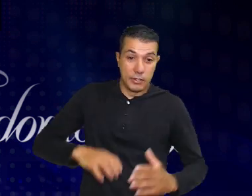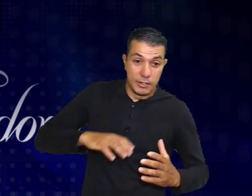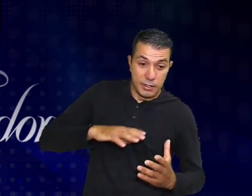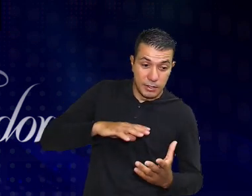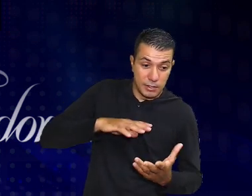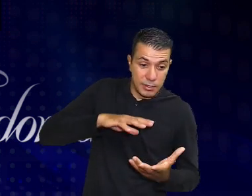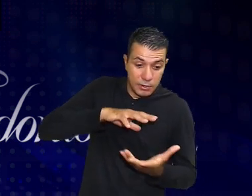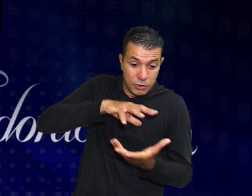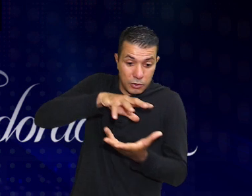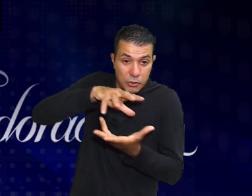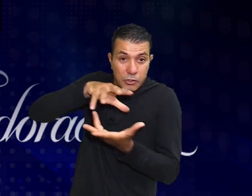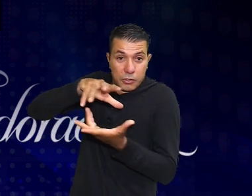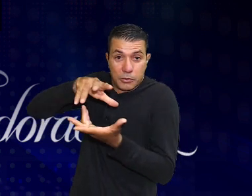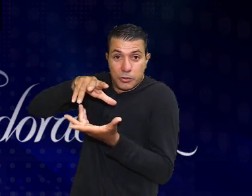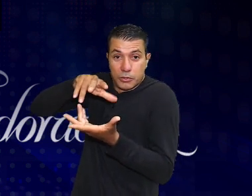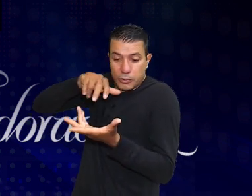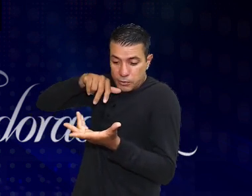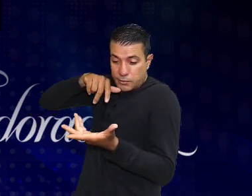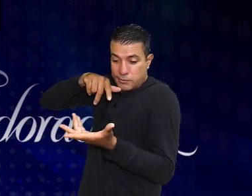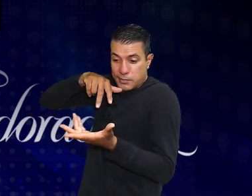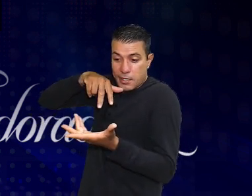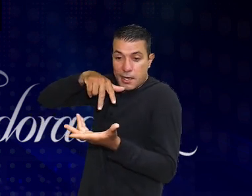Contigo eu ando em